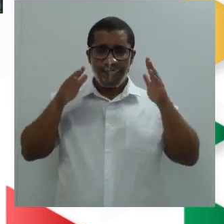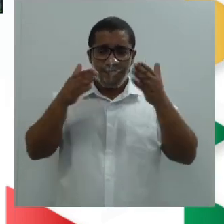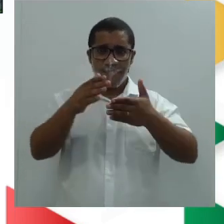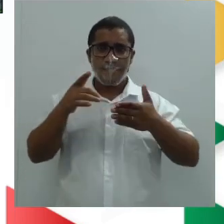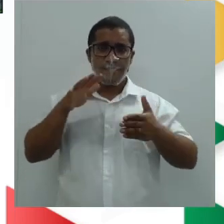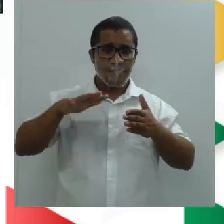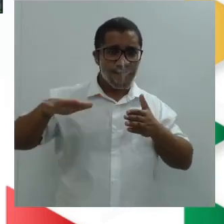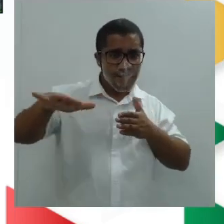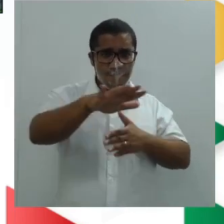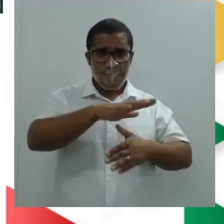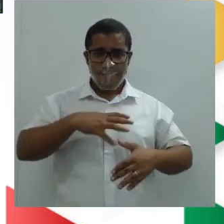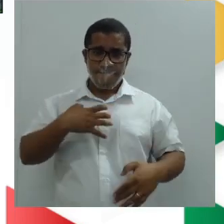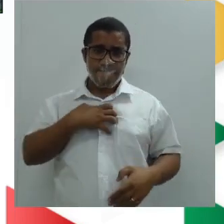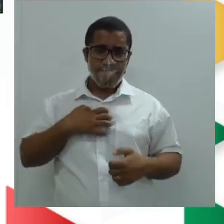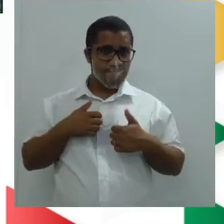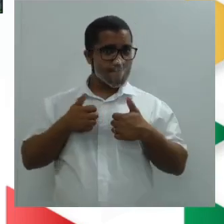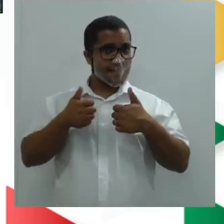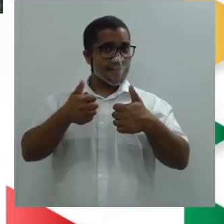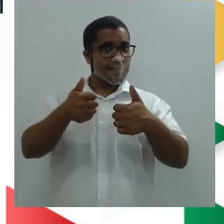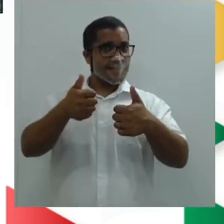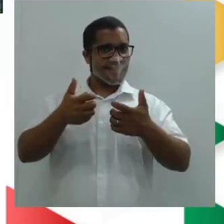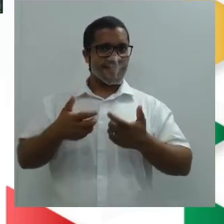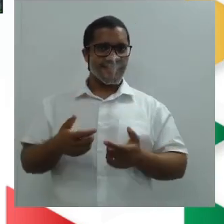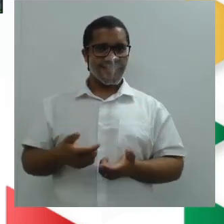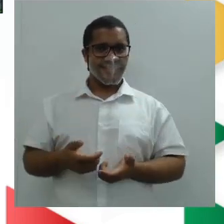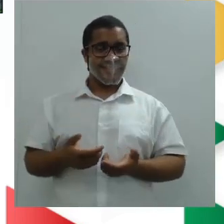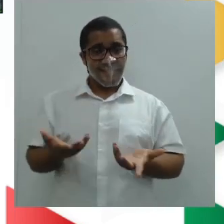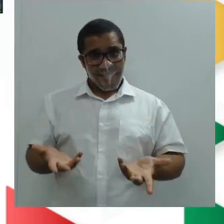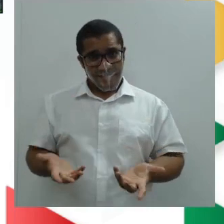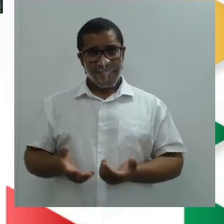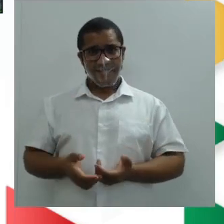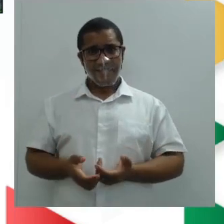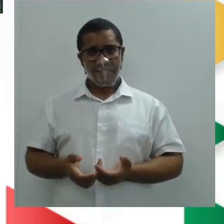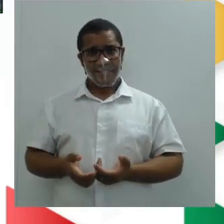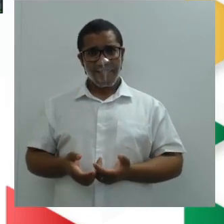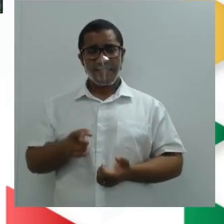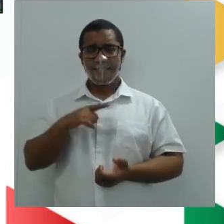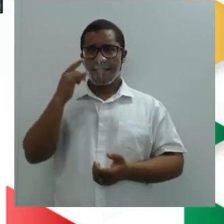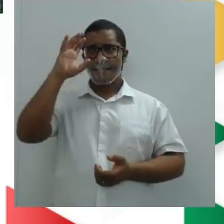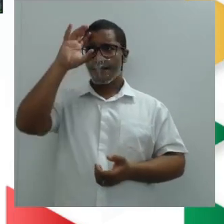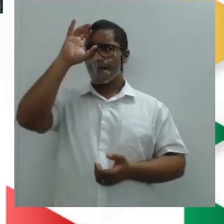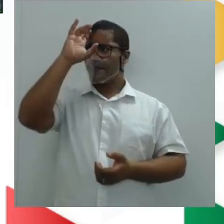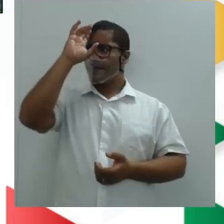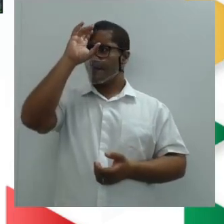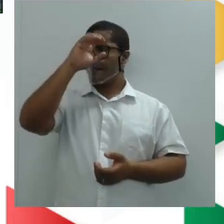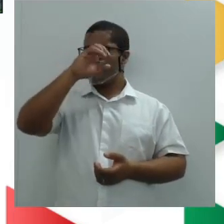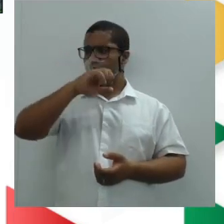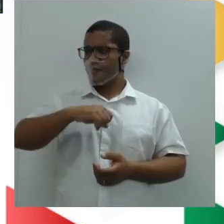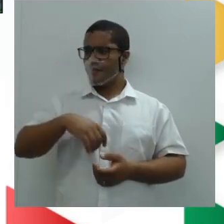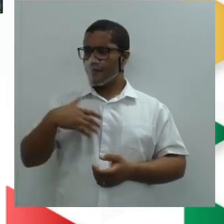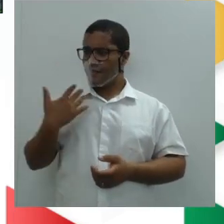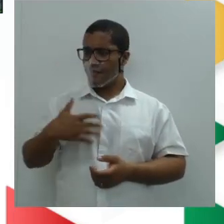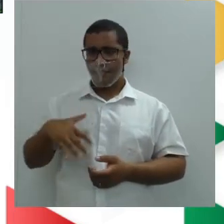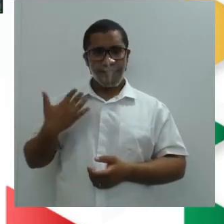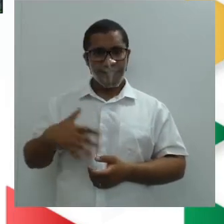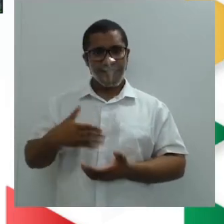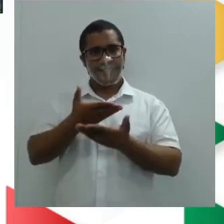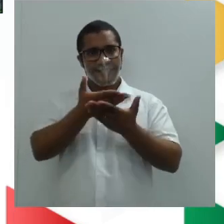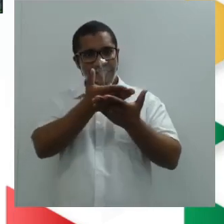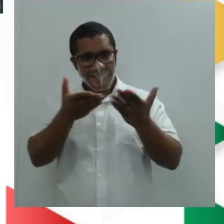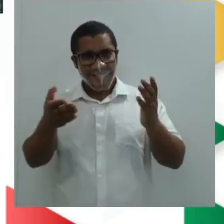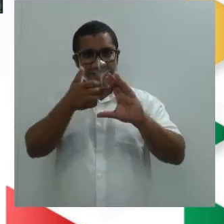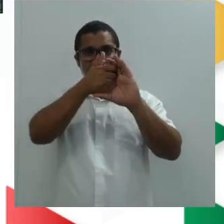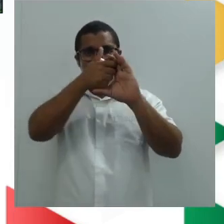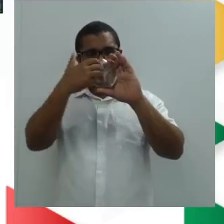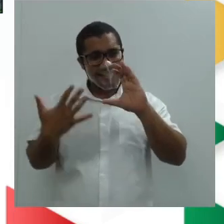maior da comunidade, né? Então, a gente aprende muito quando a gente vê esses